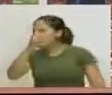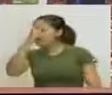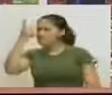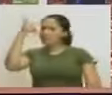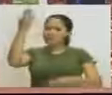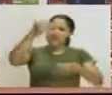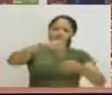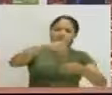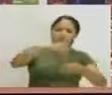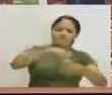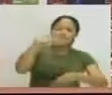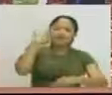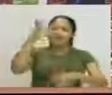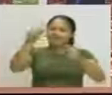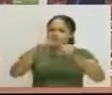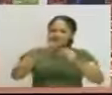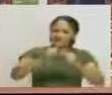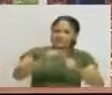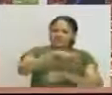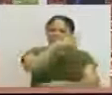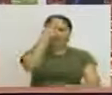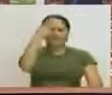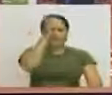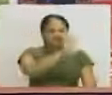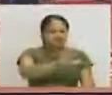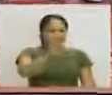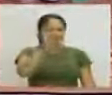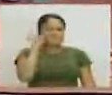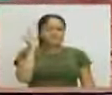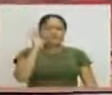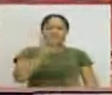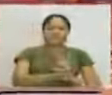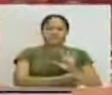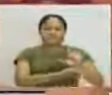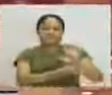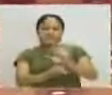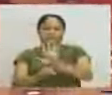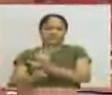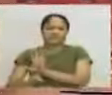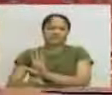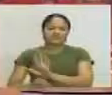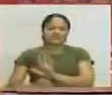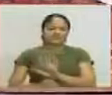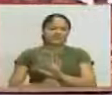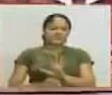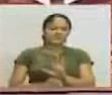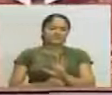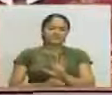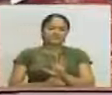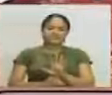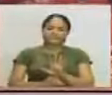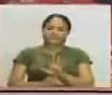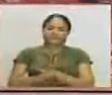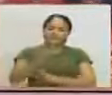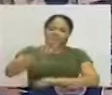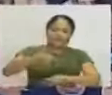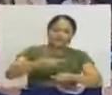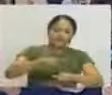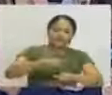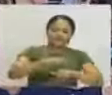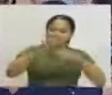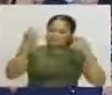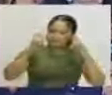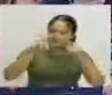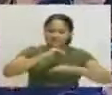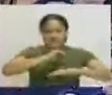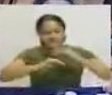você elegeu, naquilo que está fazendo o seu representante. Este país precisa ser moralizado e tem que começar